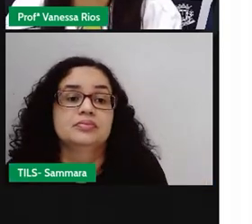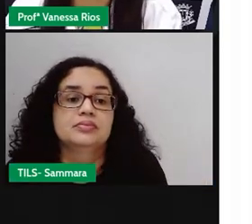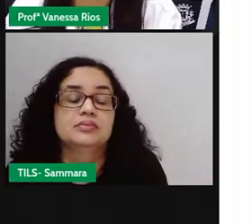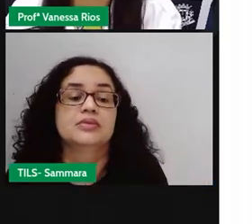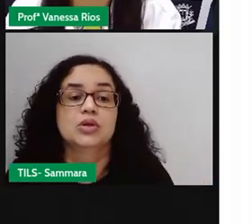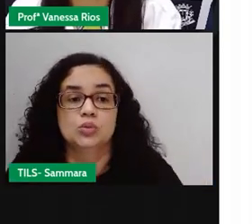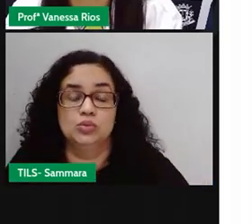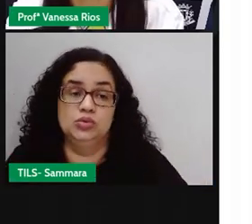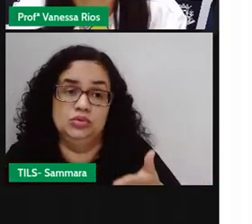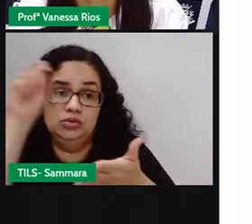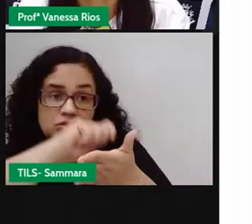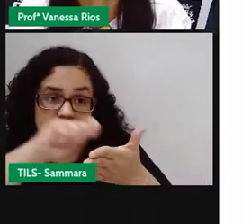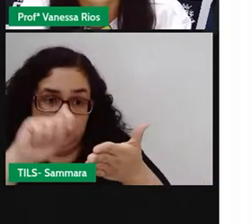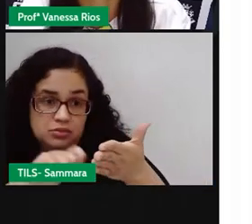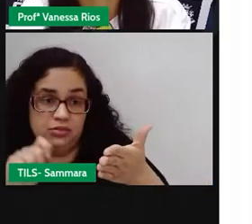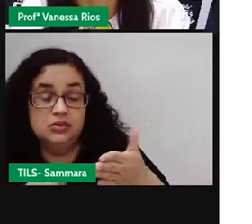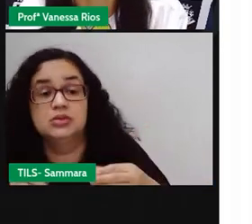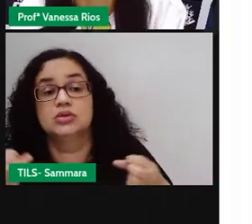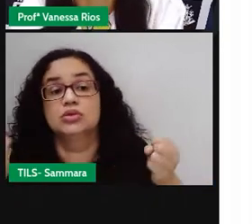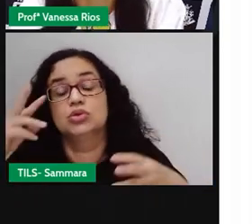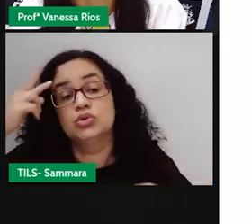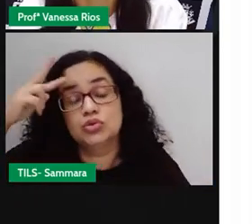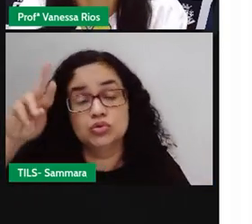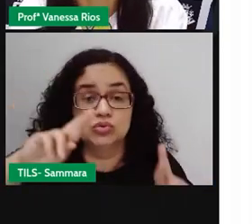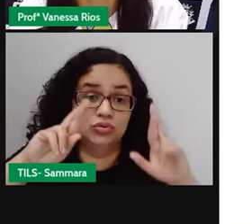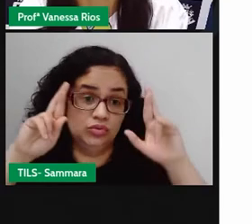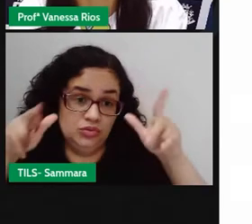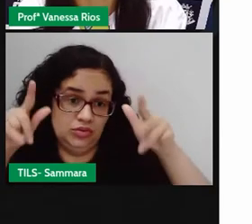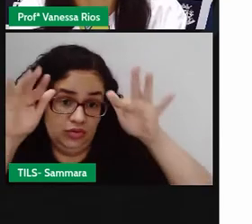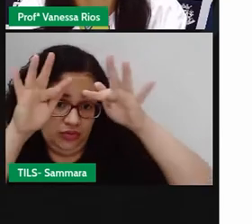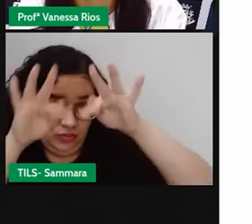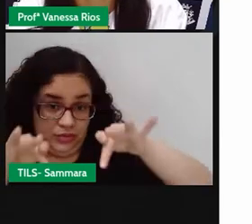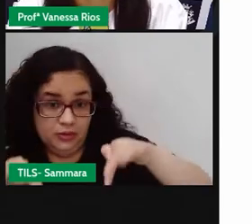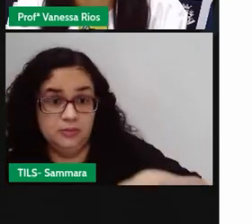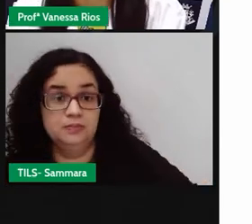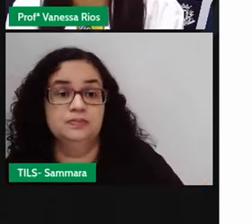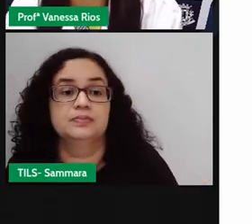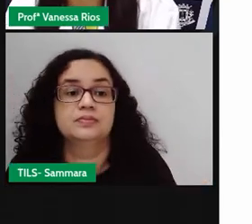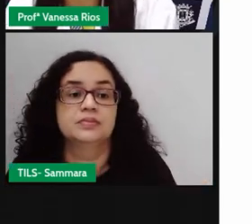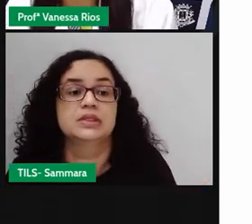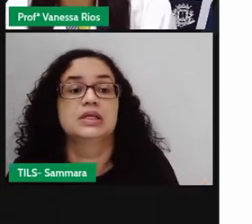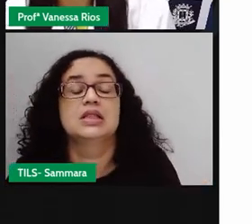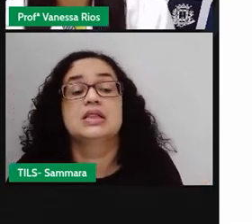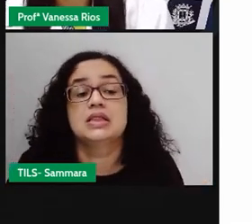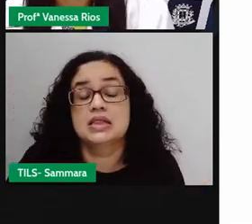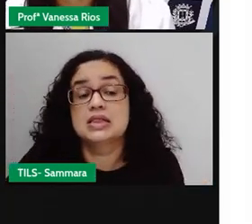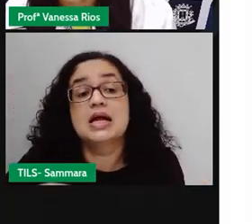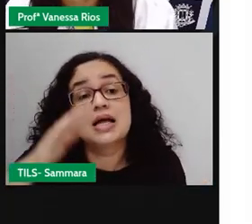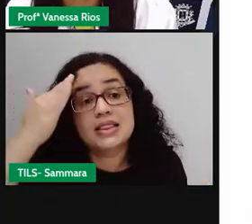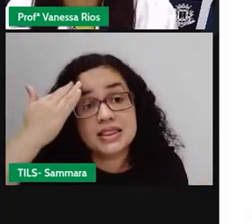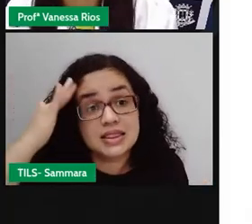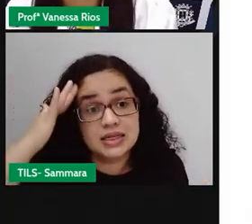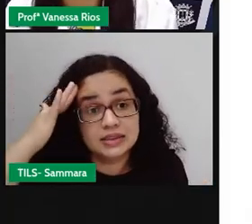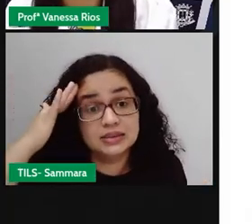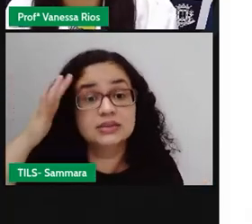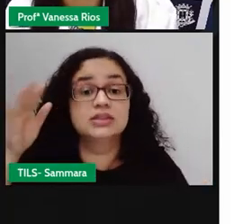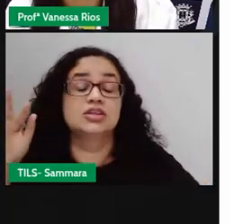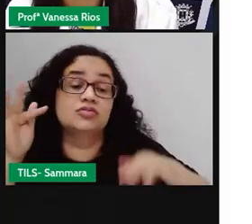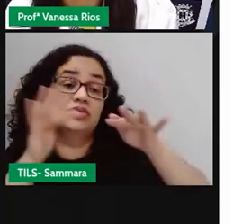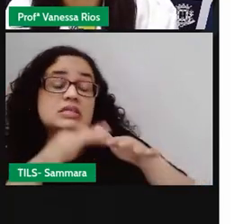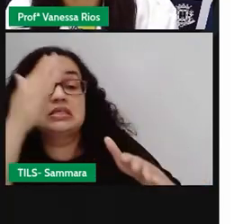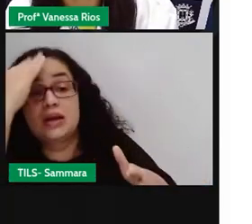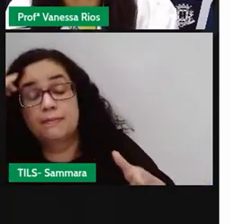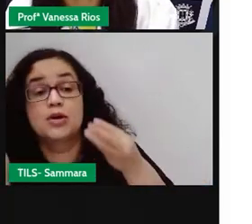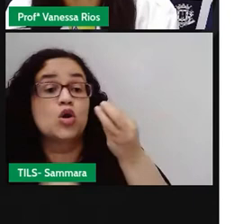você escreveria, o que você contaria de diferente no final dessa história. Mas para a gente entender o final, para a gente saber